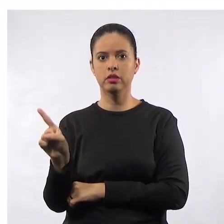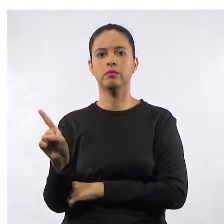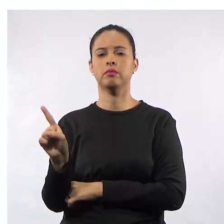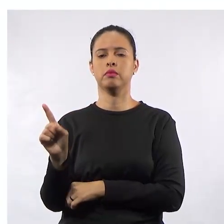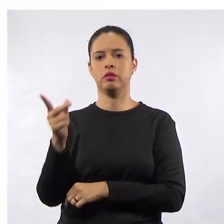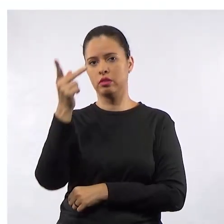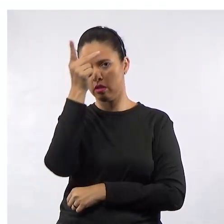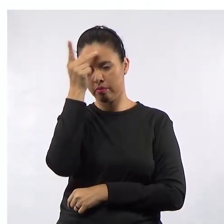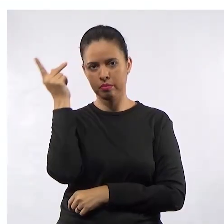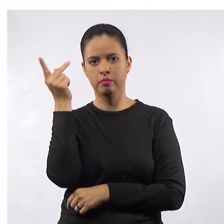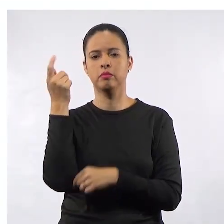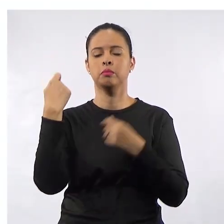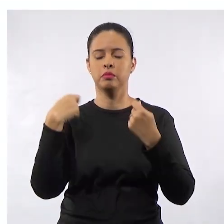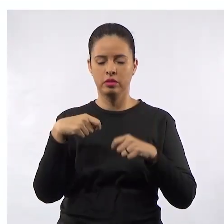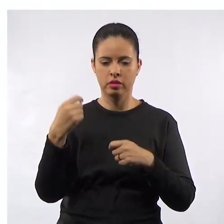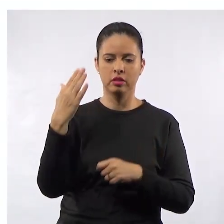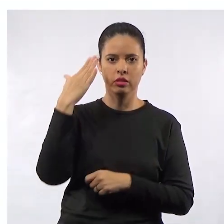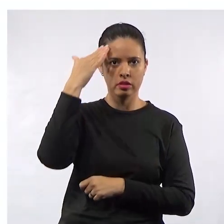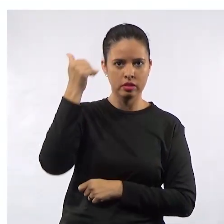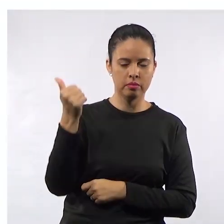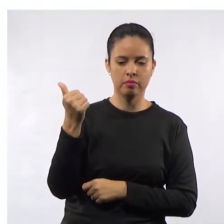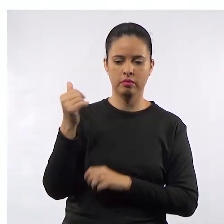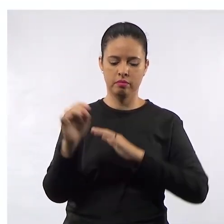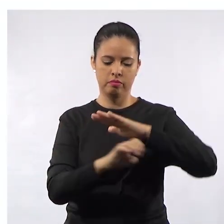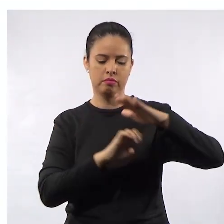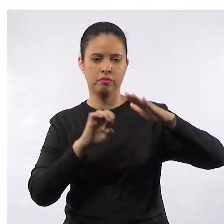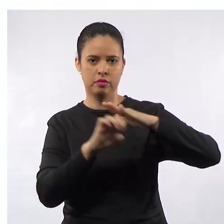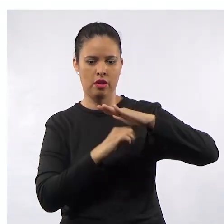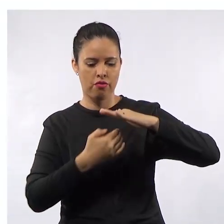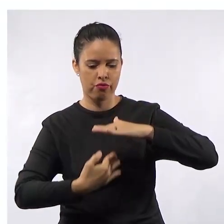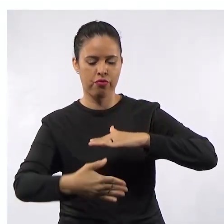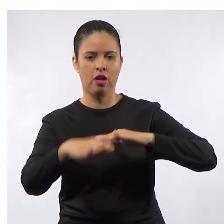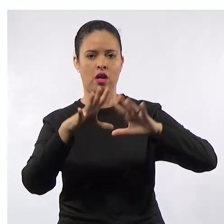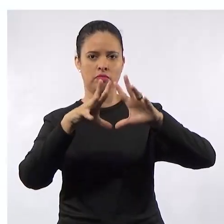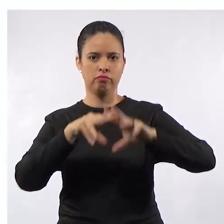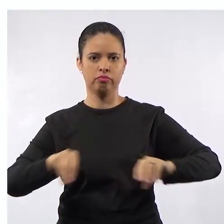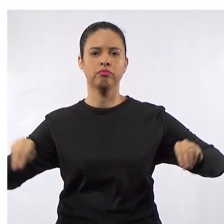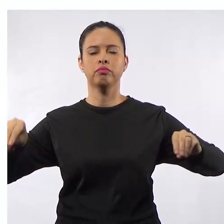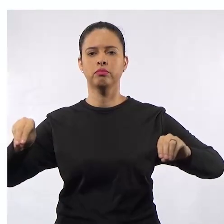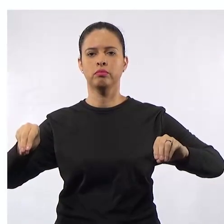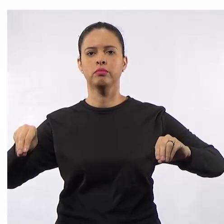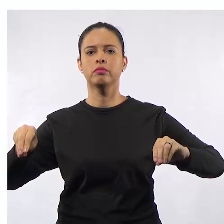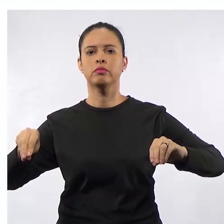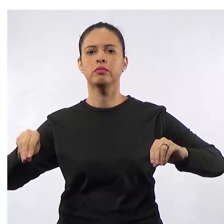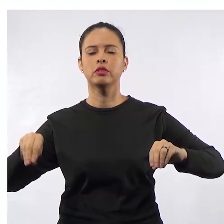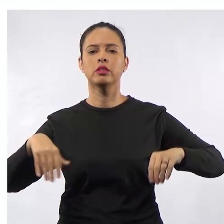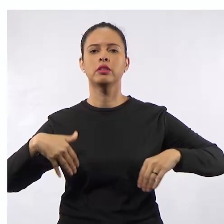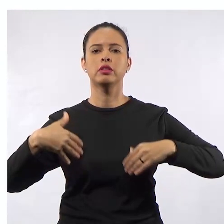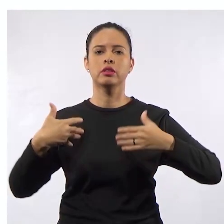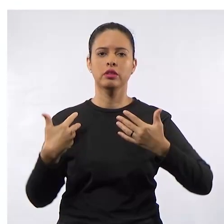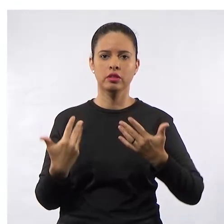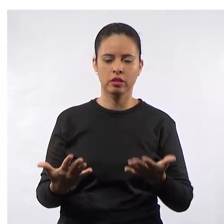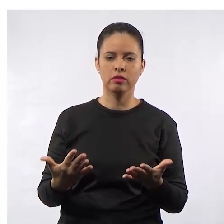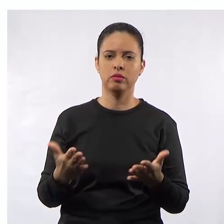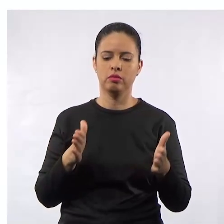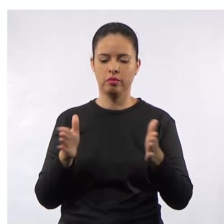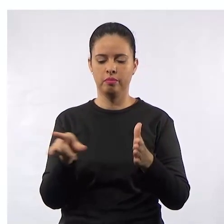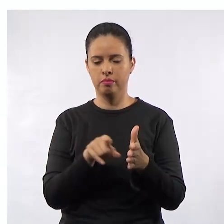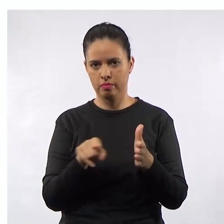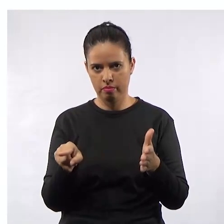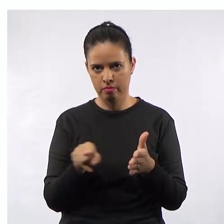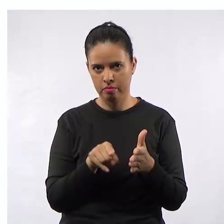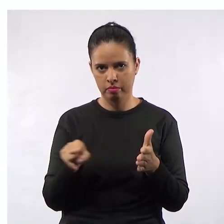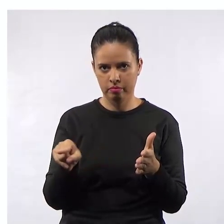ter condições de ter conhecimento para saber que aquela empresa está em fase de liquidação tá nesse momento da